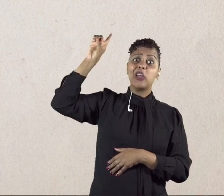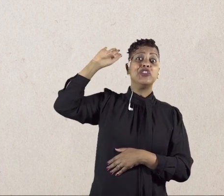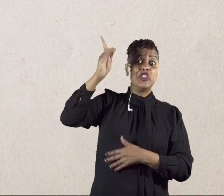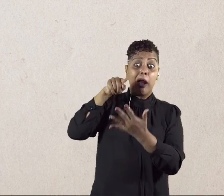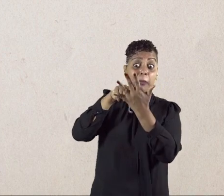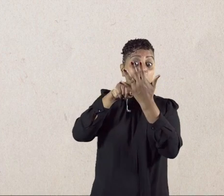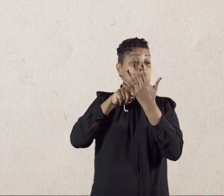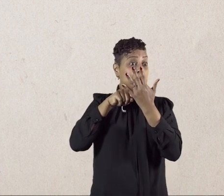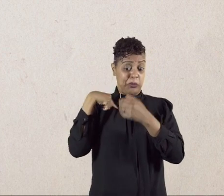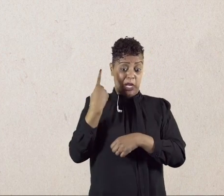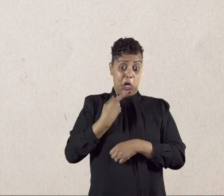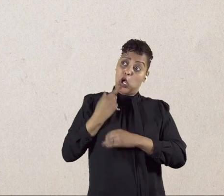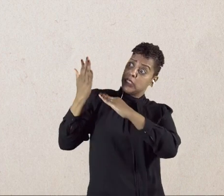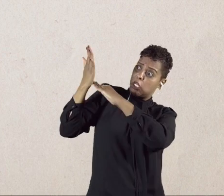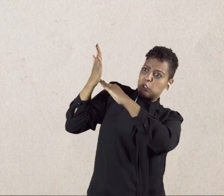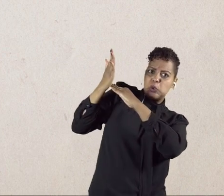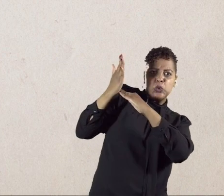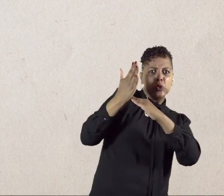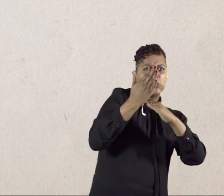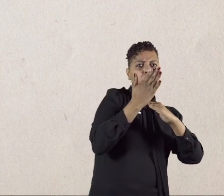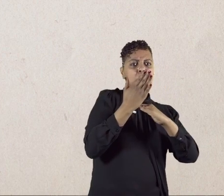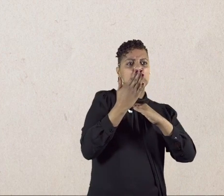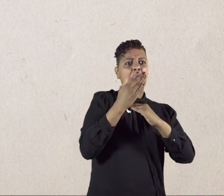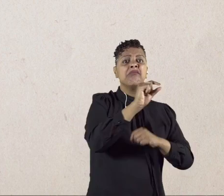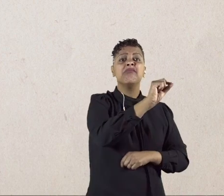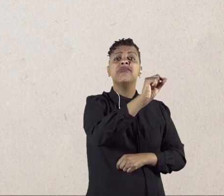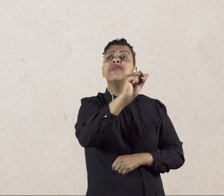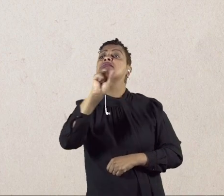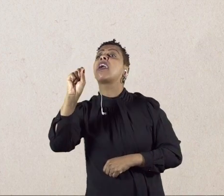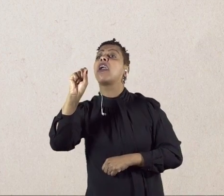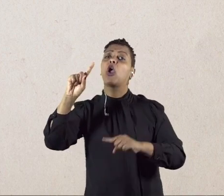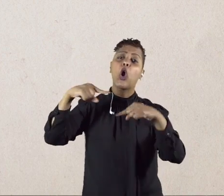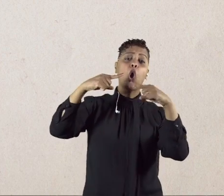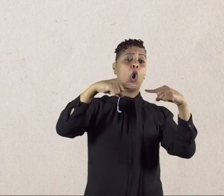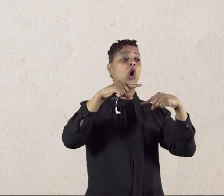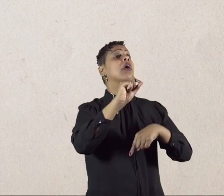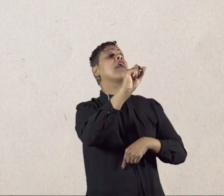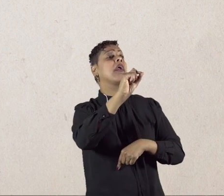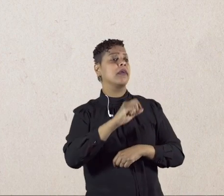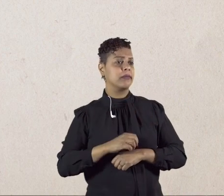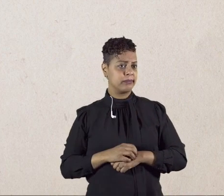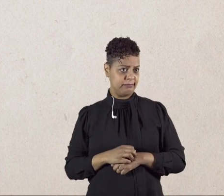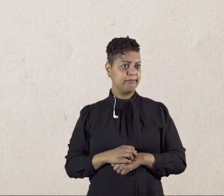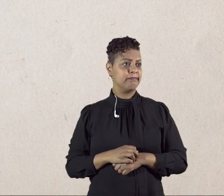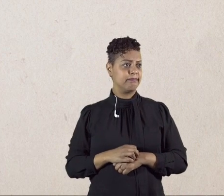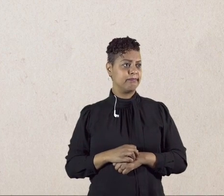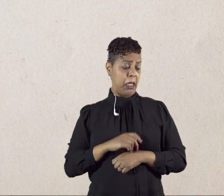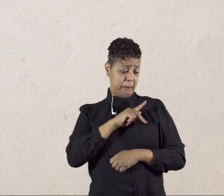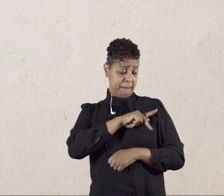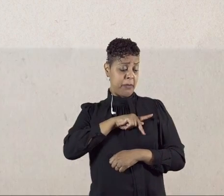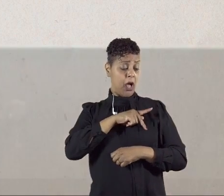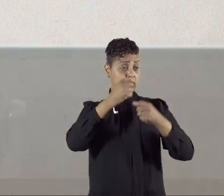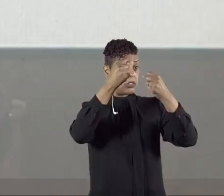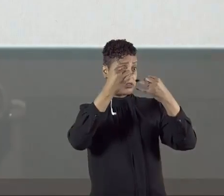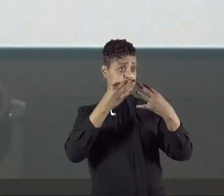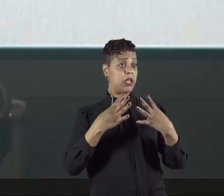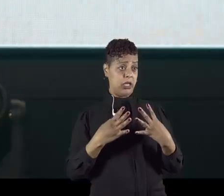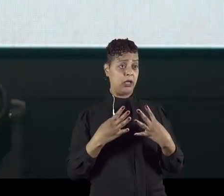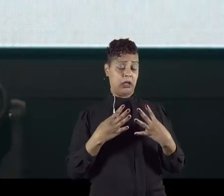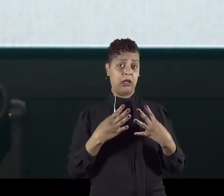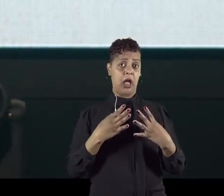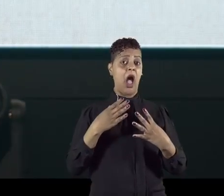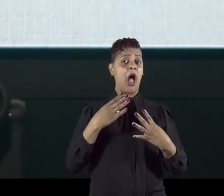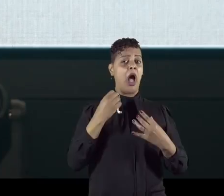Se Deus é por nós quem será contra nós é em Paulos elenco aqui algumas